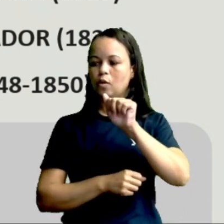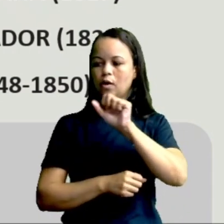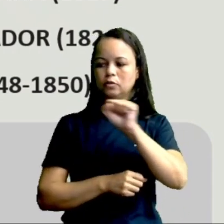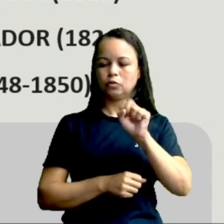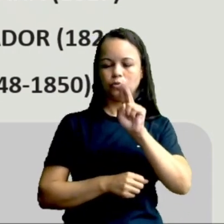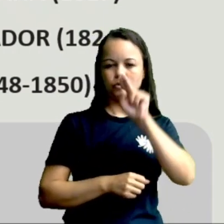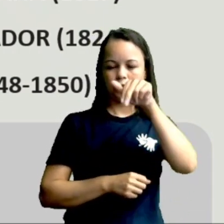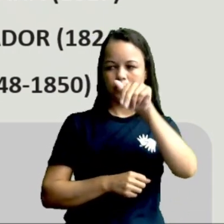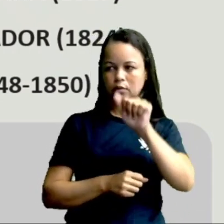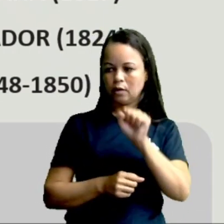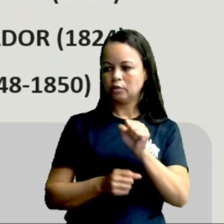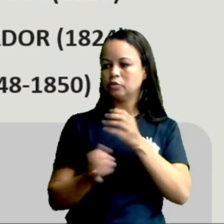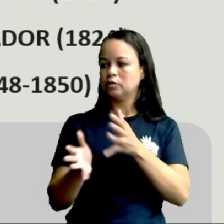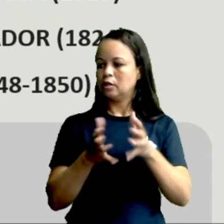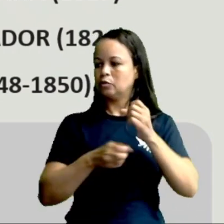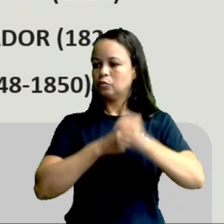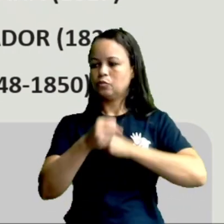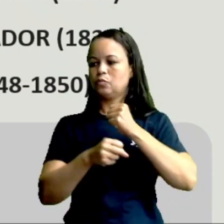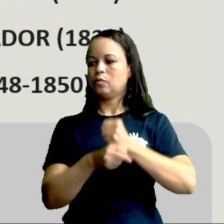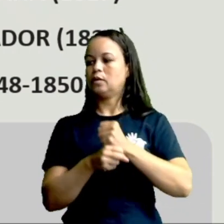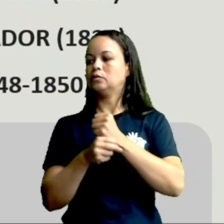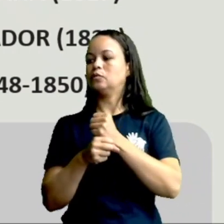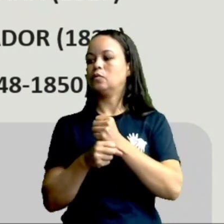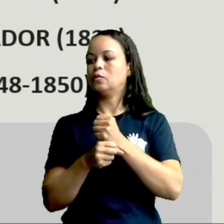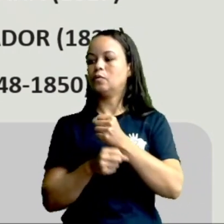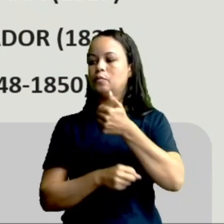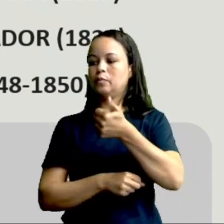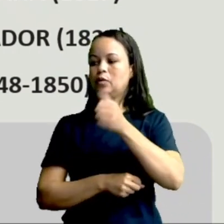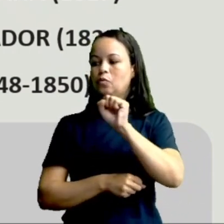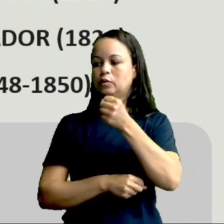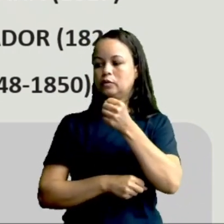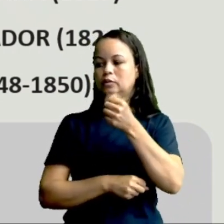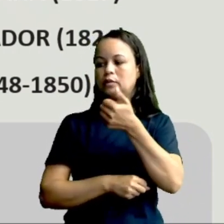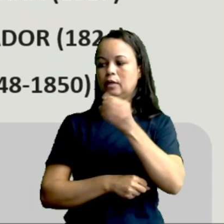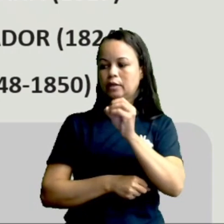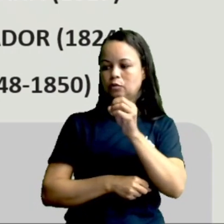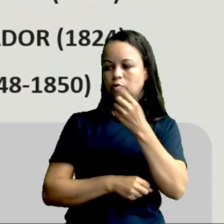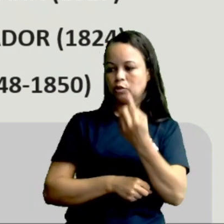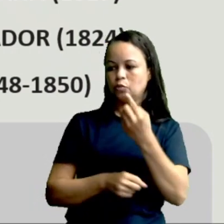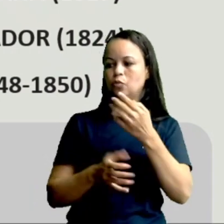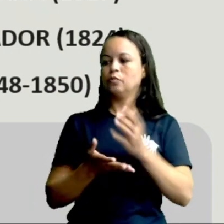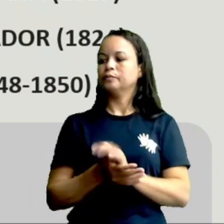em 1817. A Confederação do Equador, que foi em